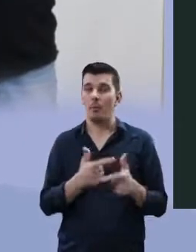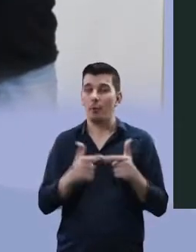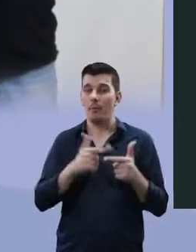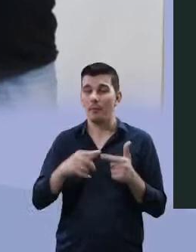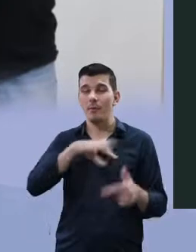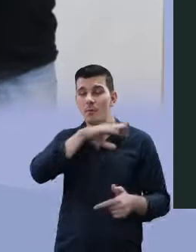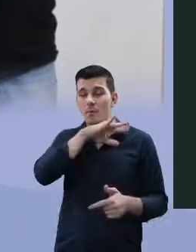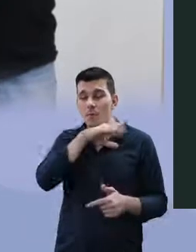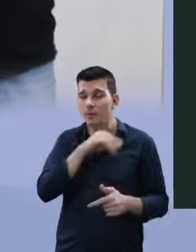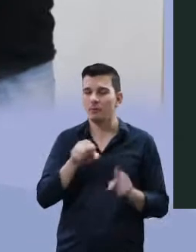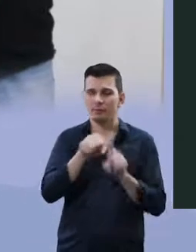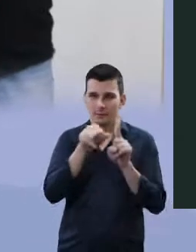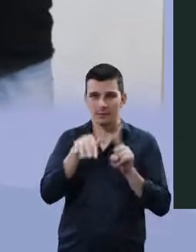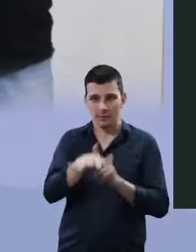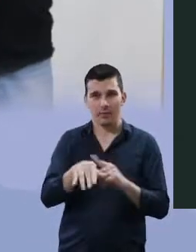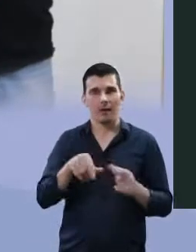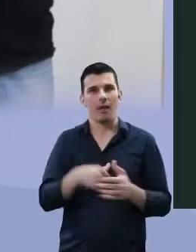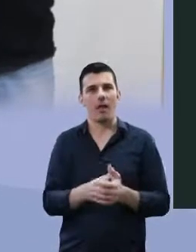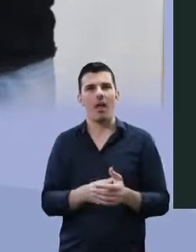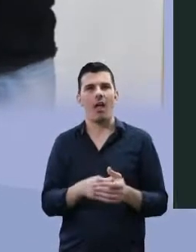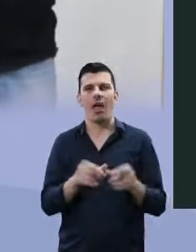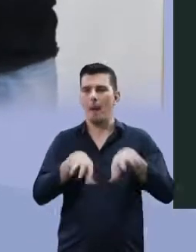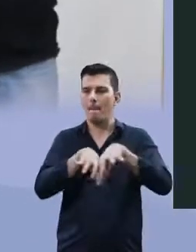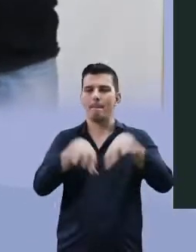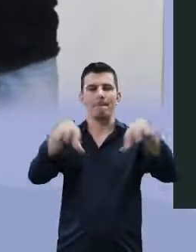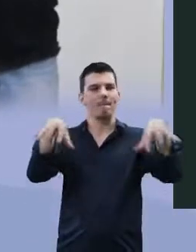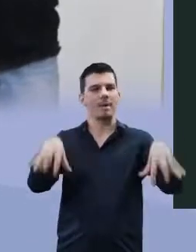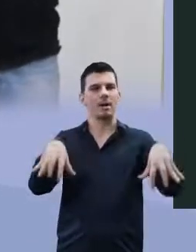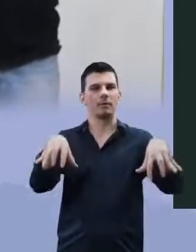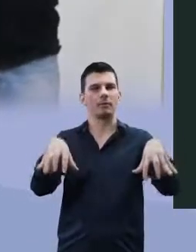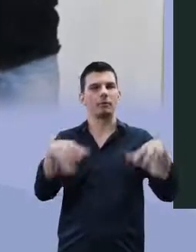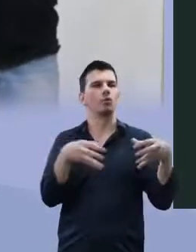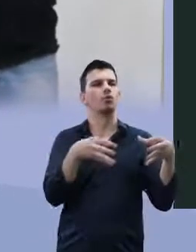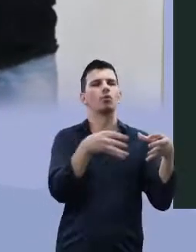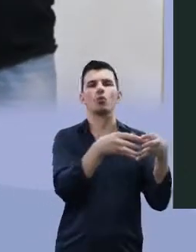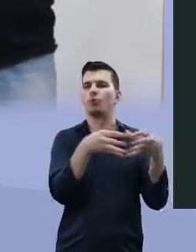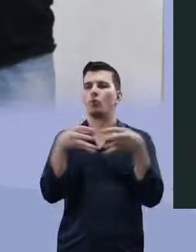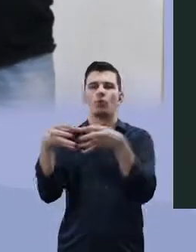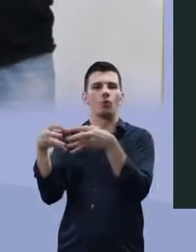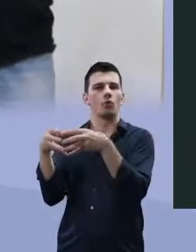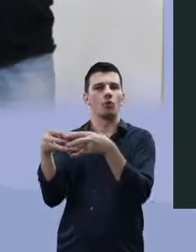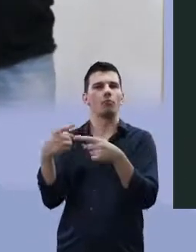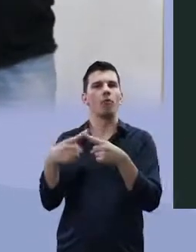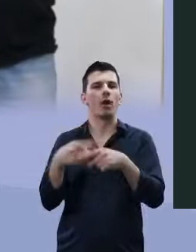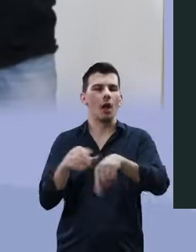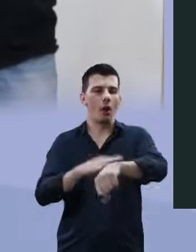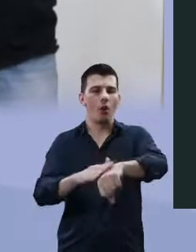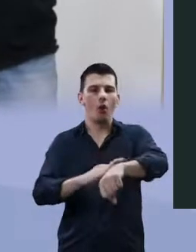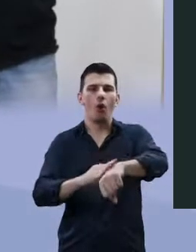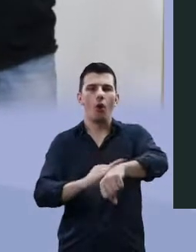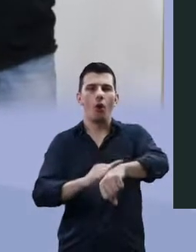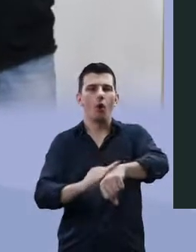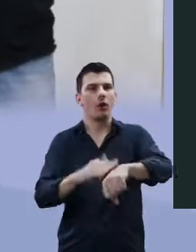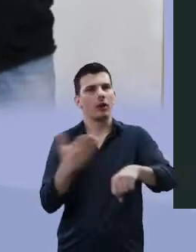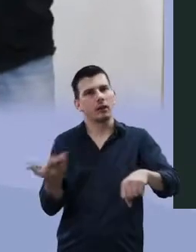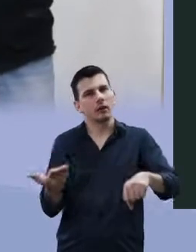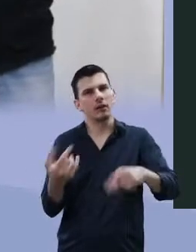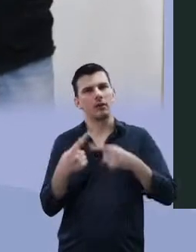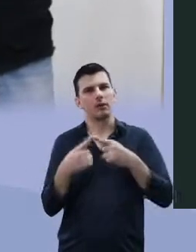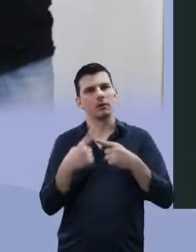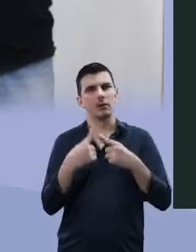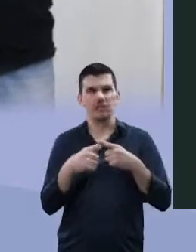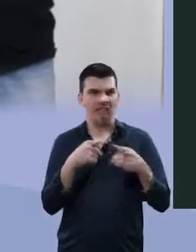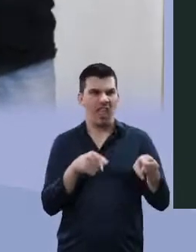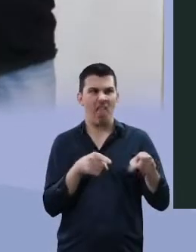um mal, né, da sociedade, que é estabelecer uma distinção, uma classificação pela cor da